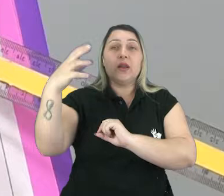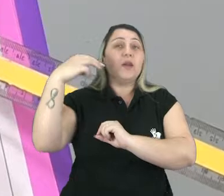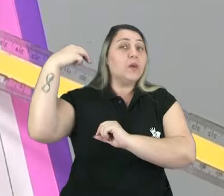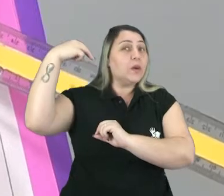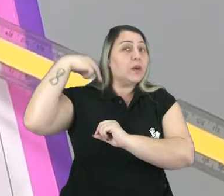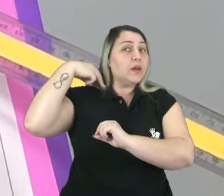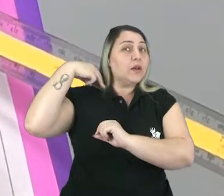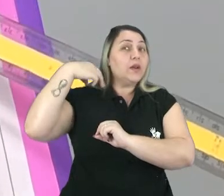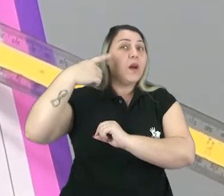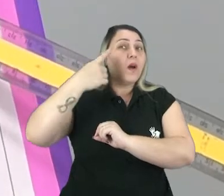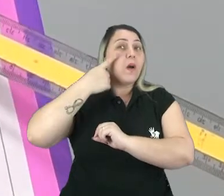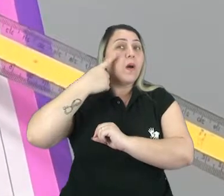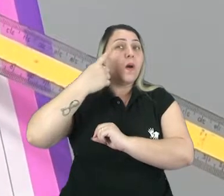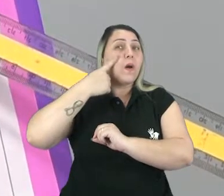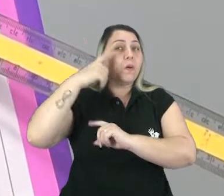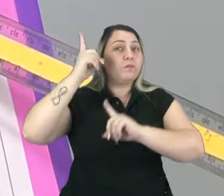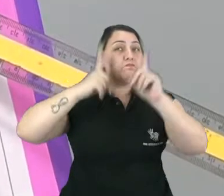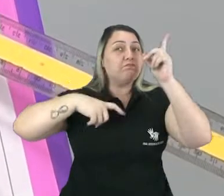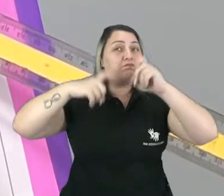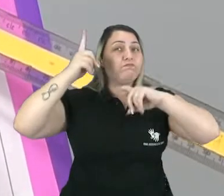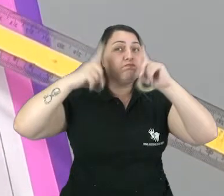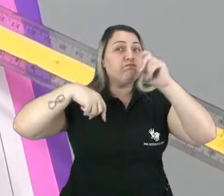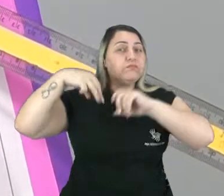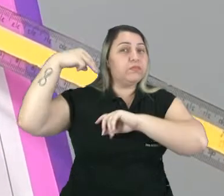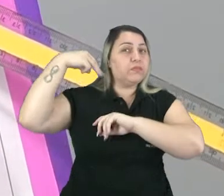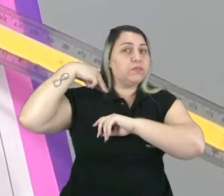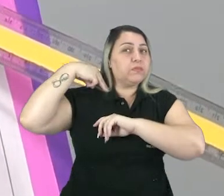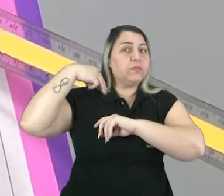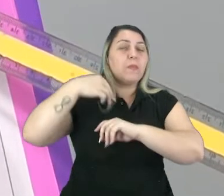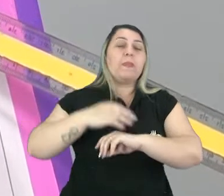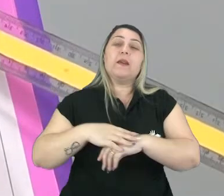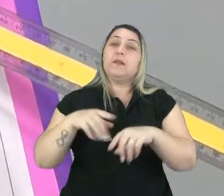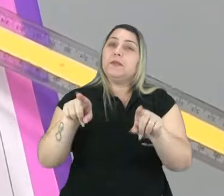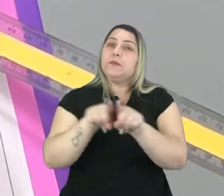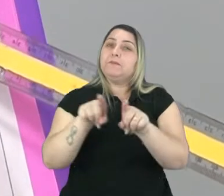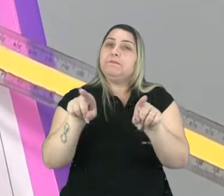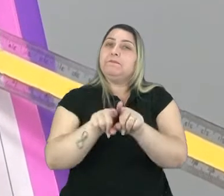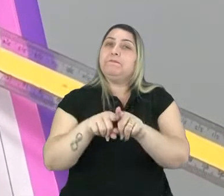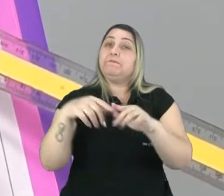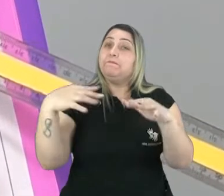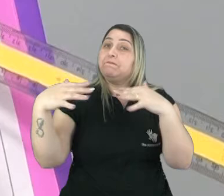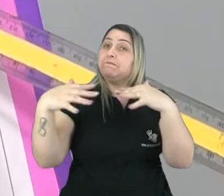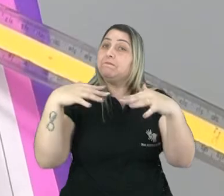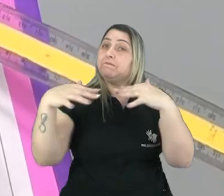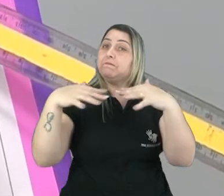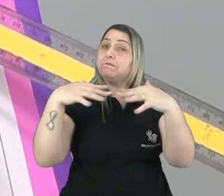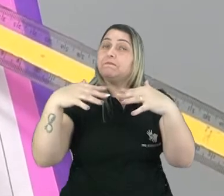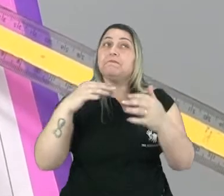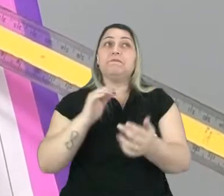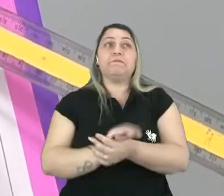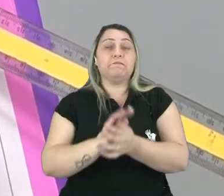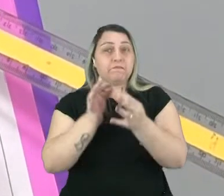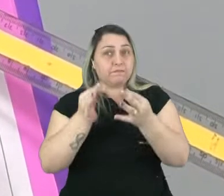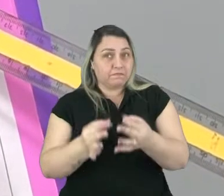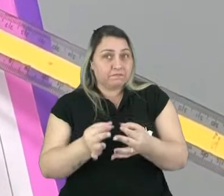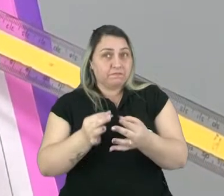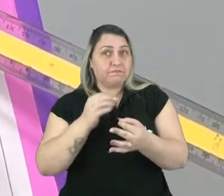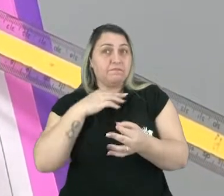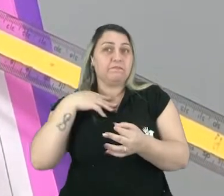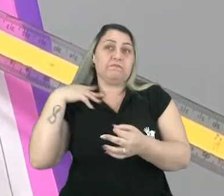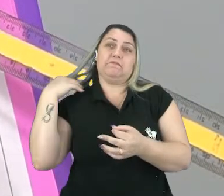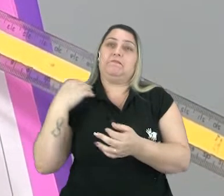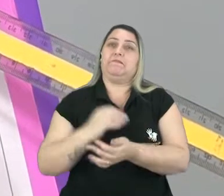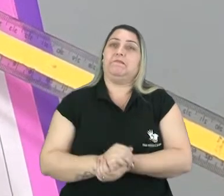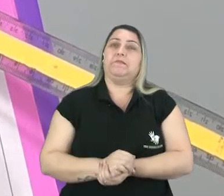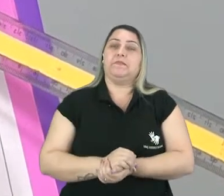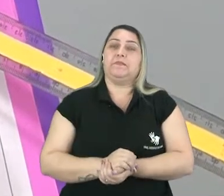Magali. Olha só a expressão no rosto de Magali. Também expressão de movimentos, certo? E ela ficou um